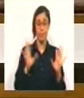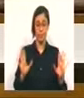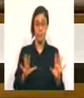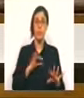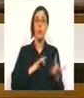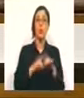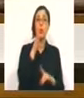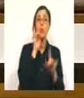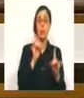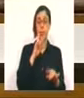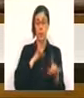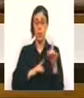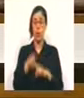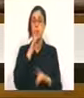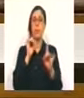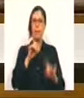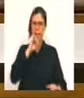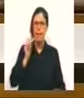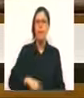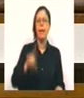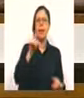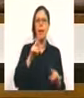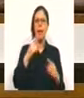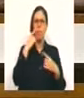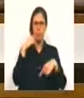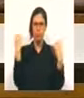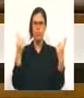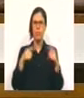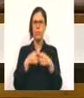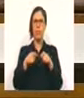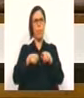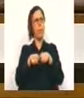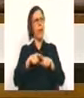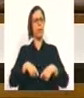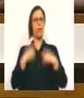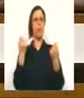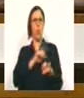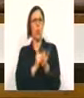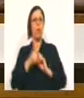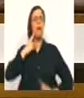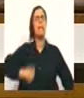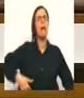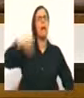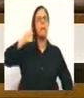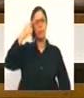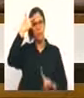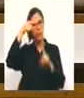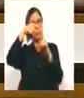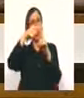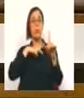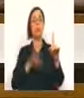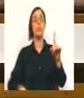os senhores deputados e as senhoras deputadas capazes de despir as camisolas partidárias e colocar o interesse de todo o país acima